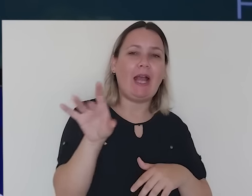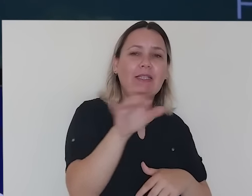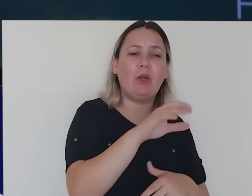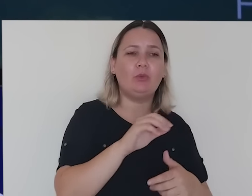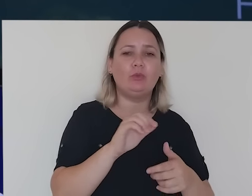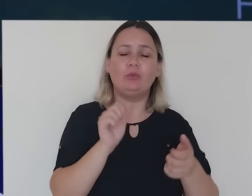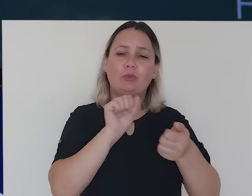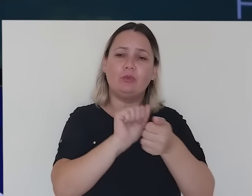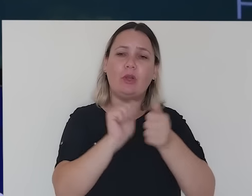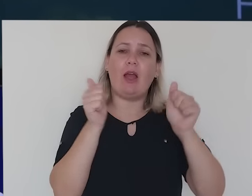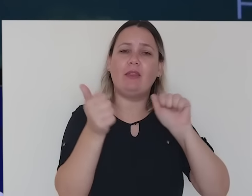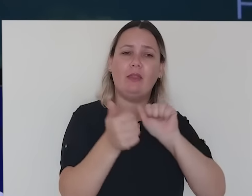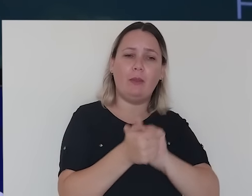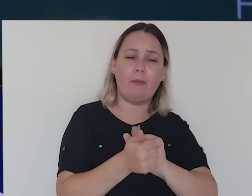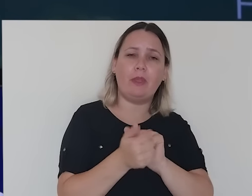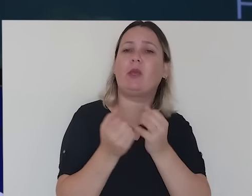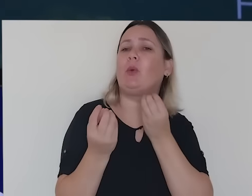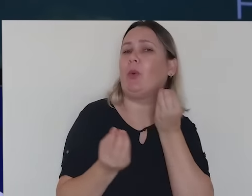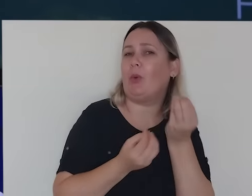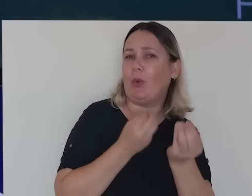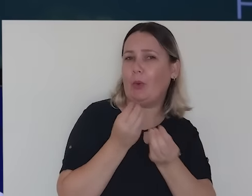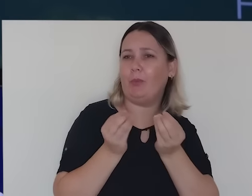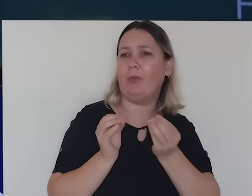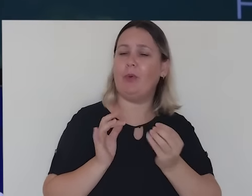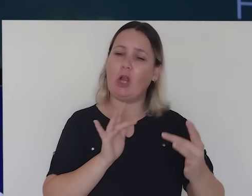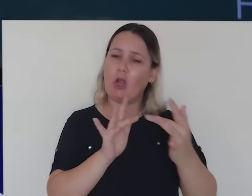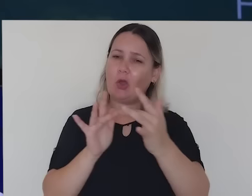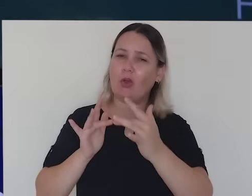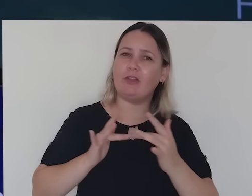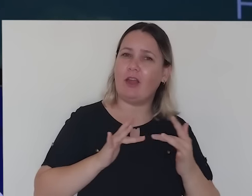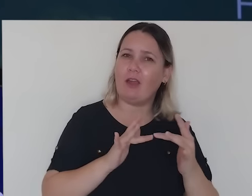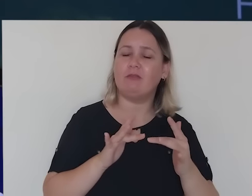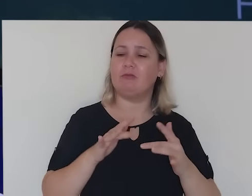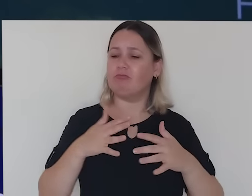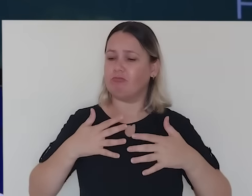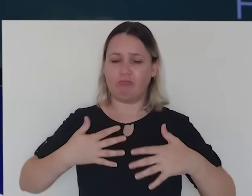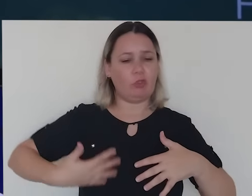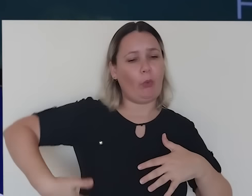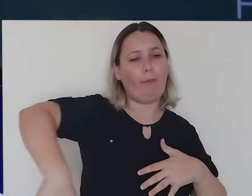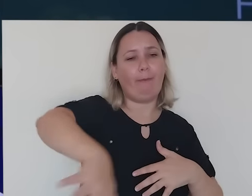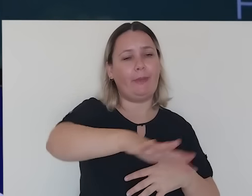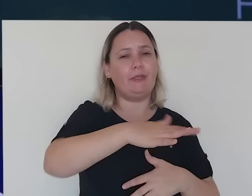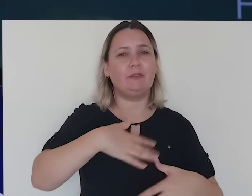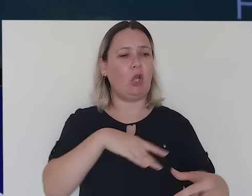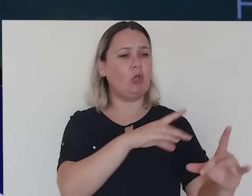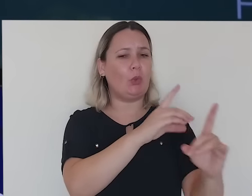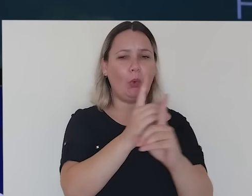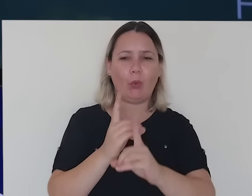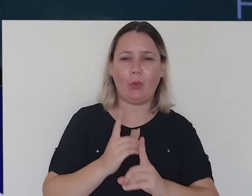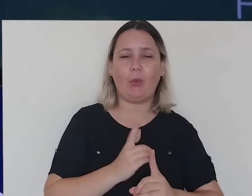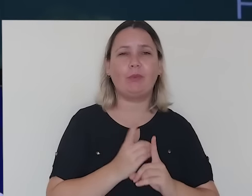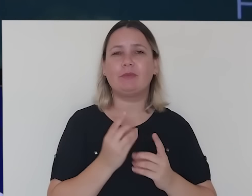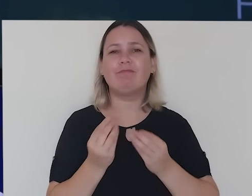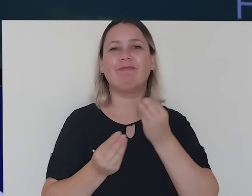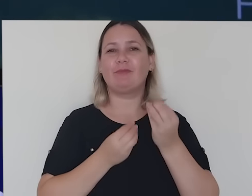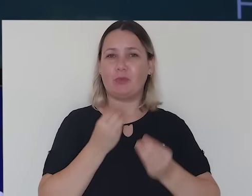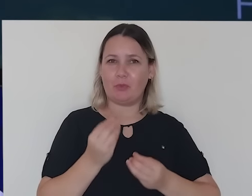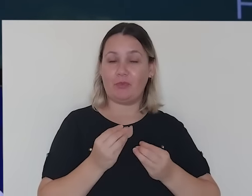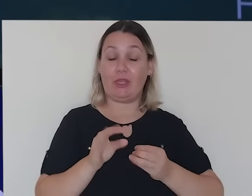com com aquelas pessoas que estão ali com aquele ambiente que a gente encontra naquele momento